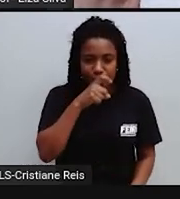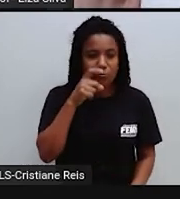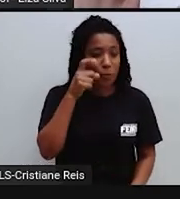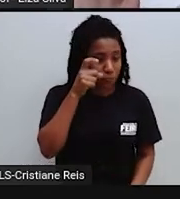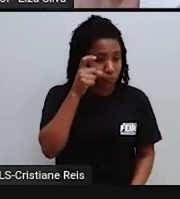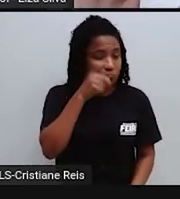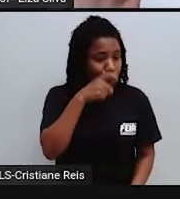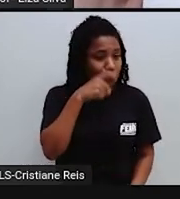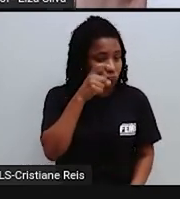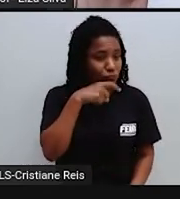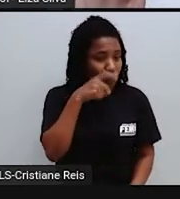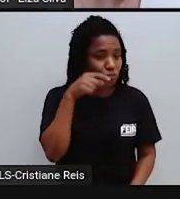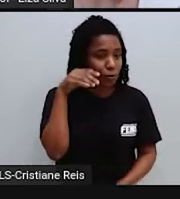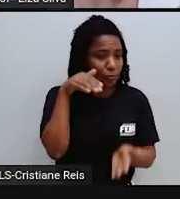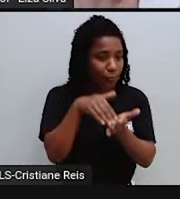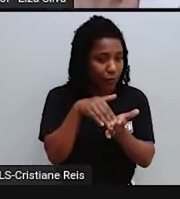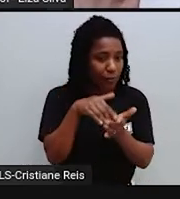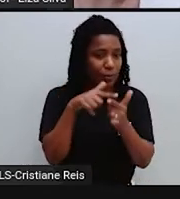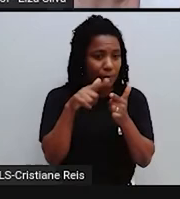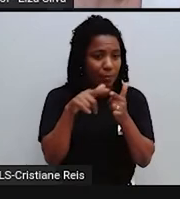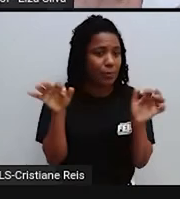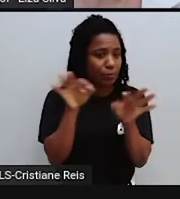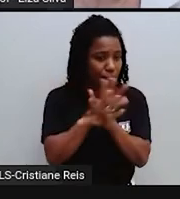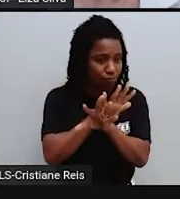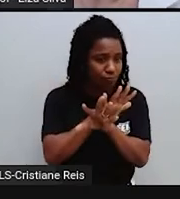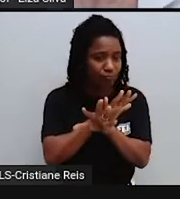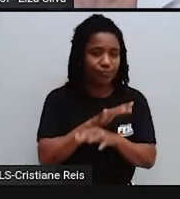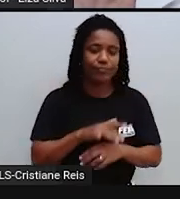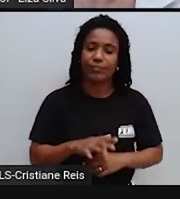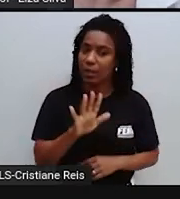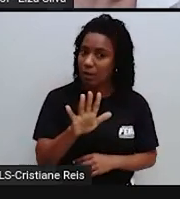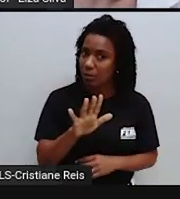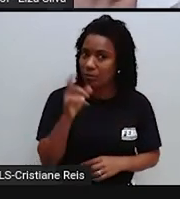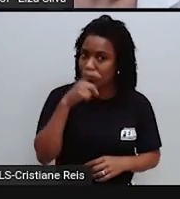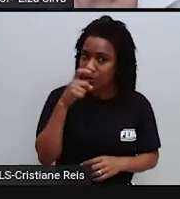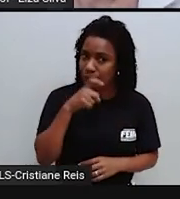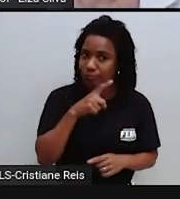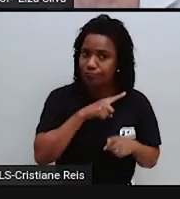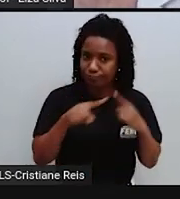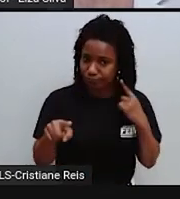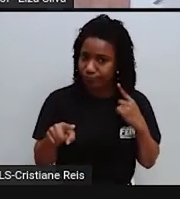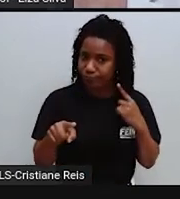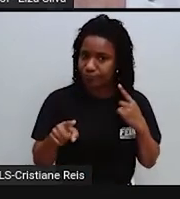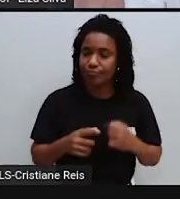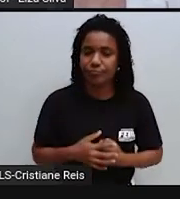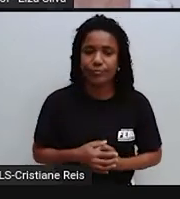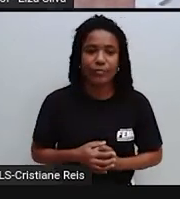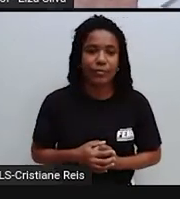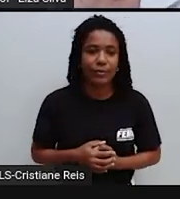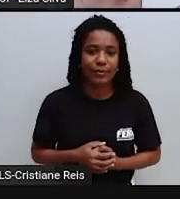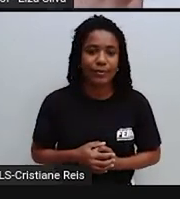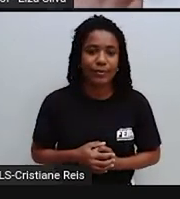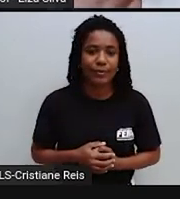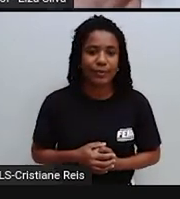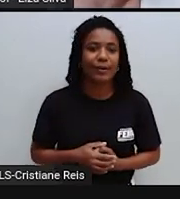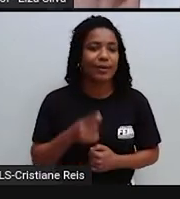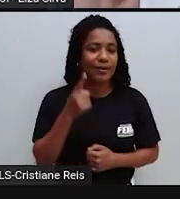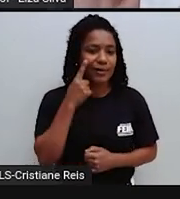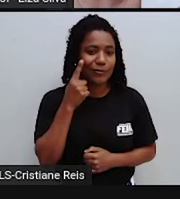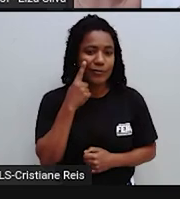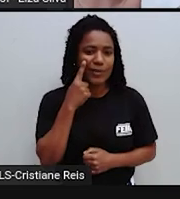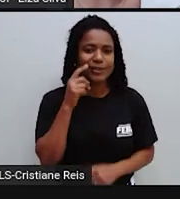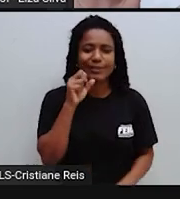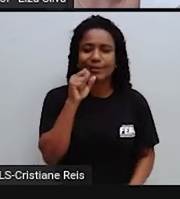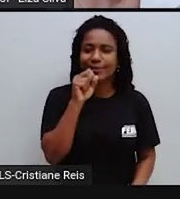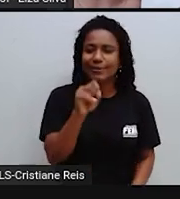um exemplo fictício. Let's go. E por fim, verbos terminados em CVC. O